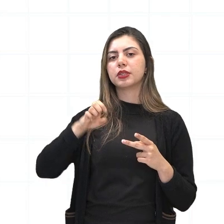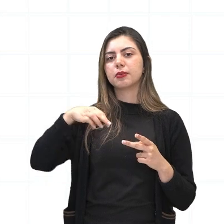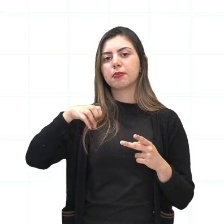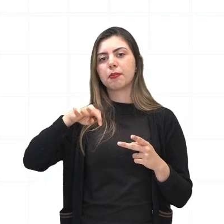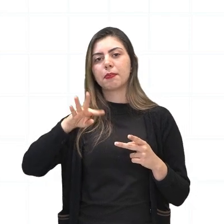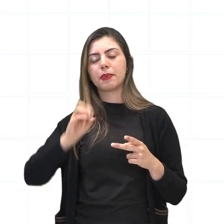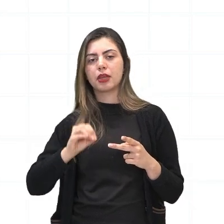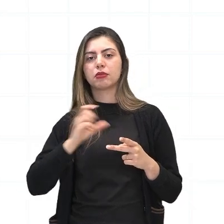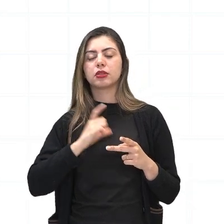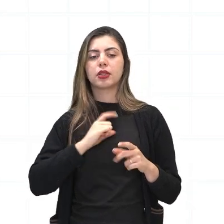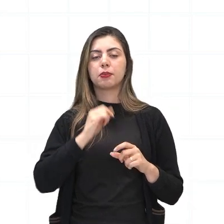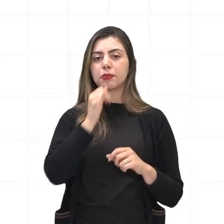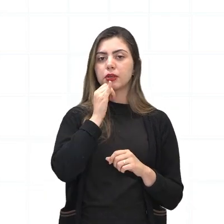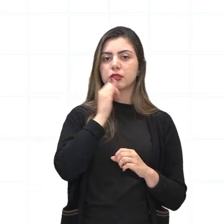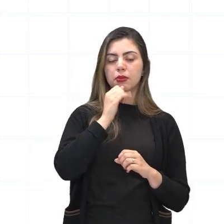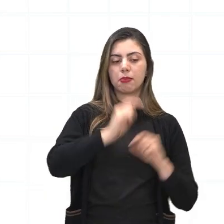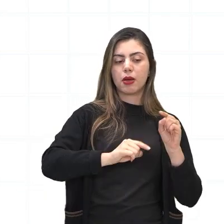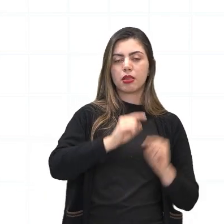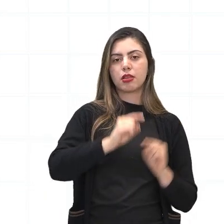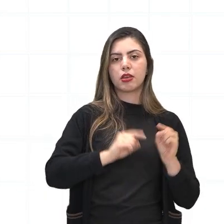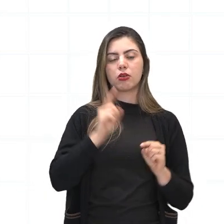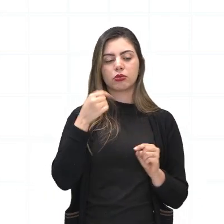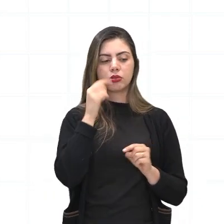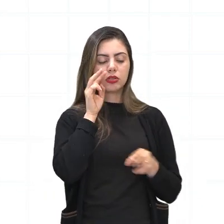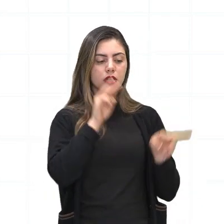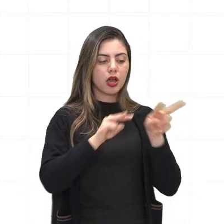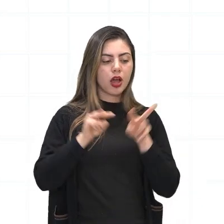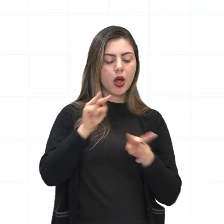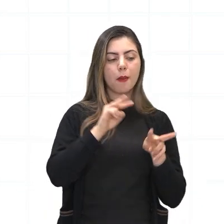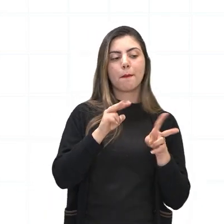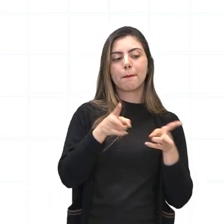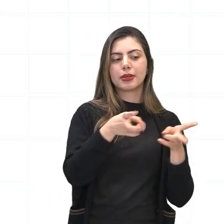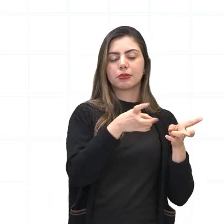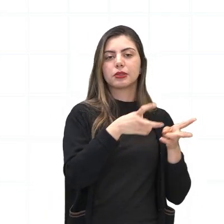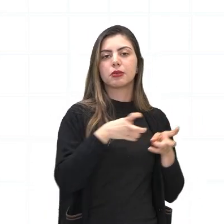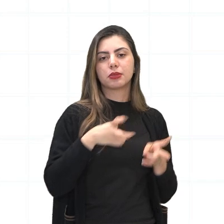ou seja, é aquela que nosso olho detecta. Então a cor luz é